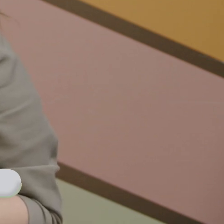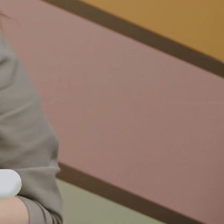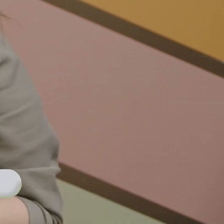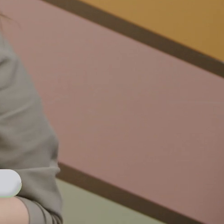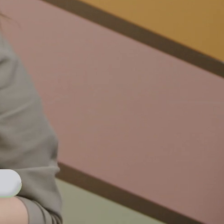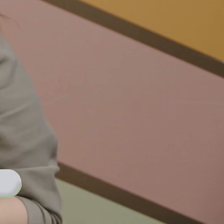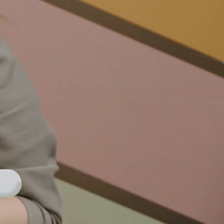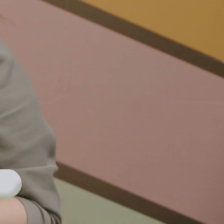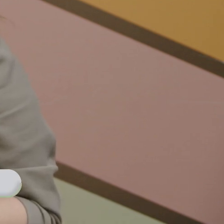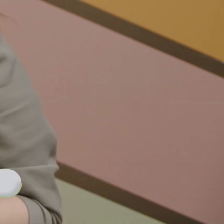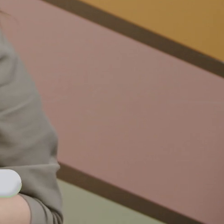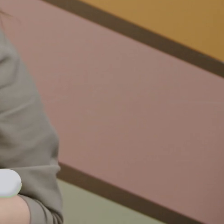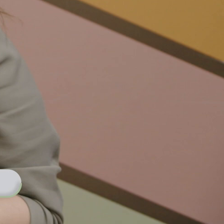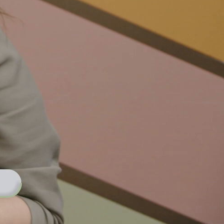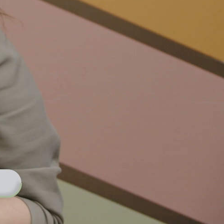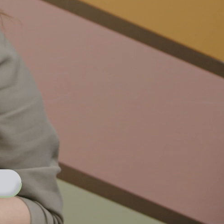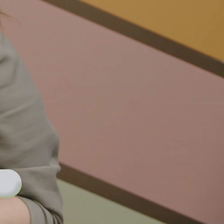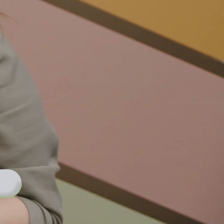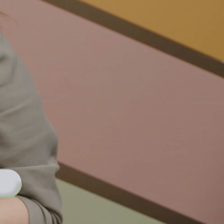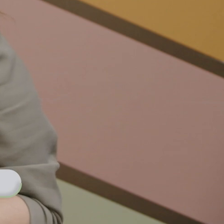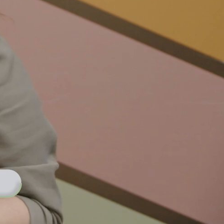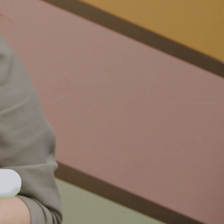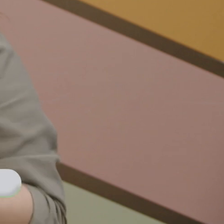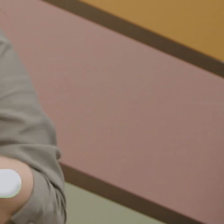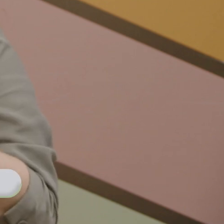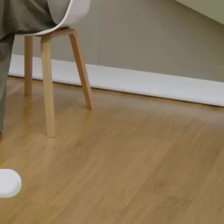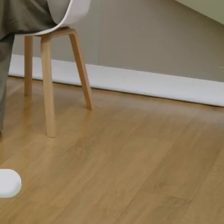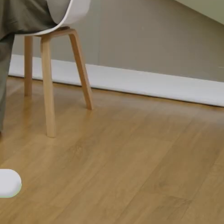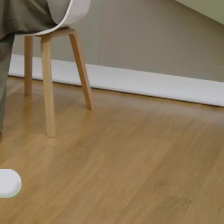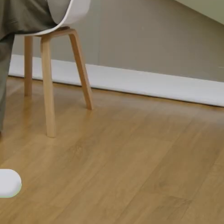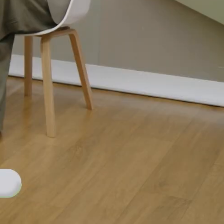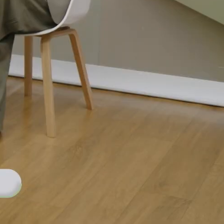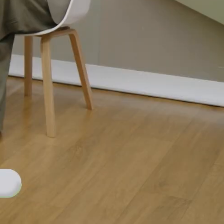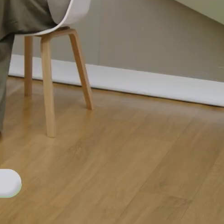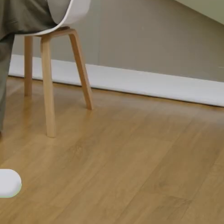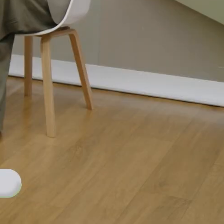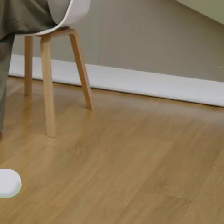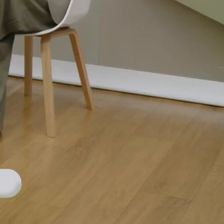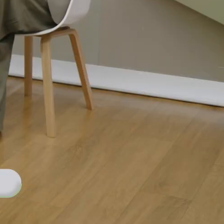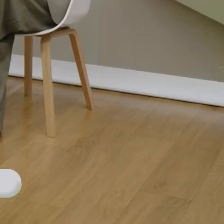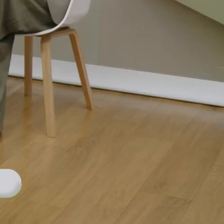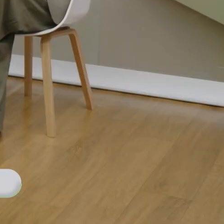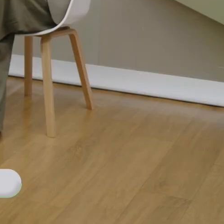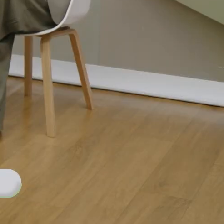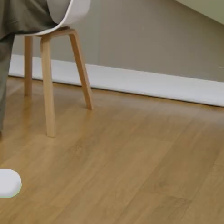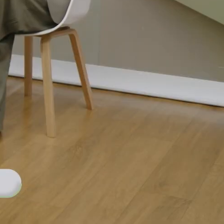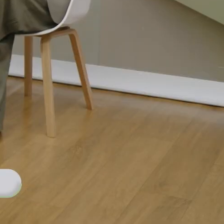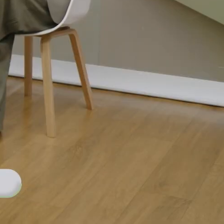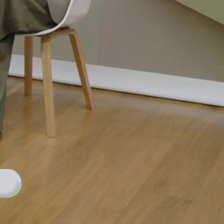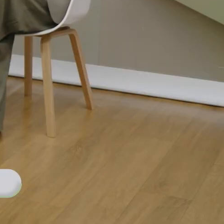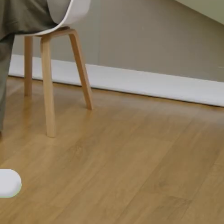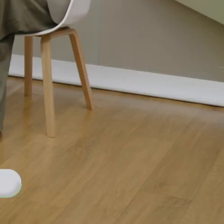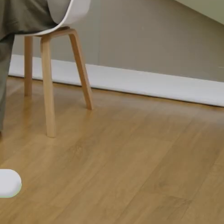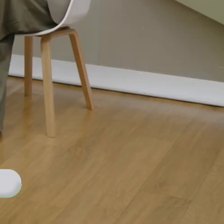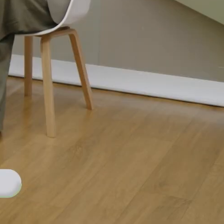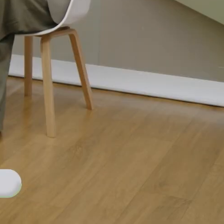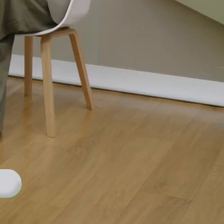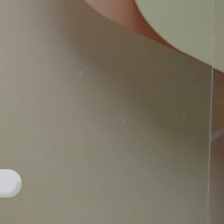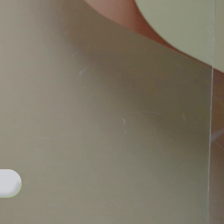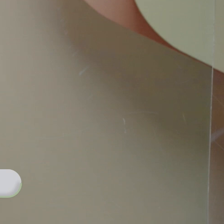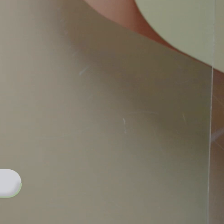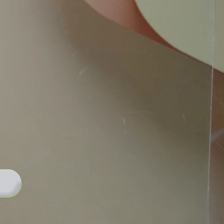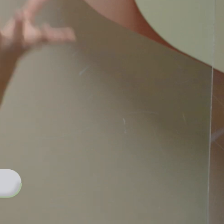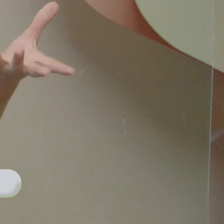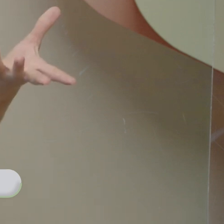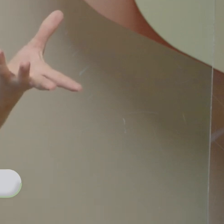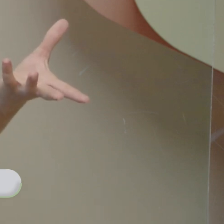essa constância, né? Ela vai trazendo para você esse recurso, que é a autodisciplina. E